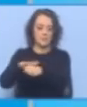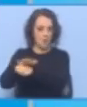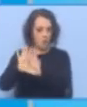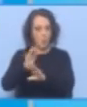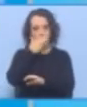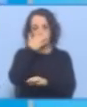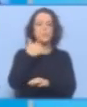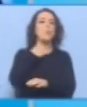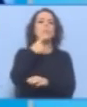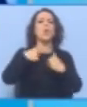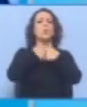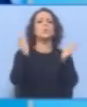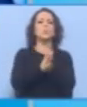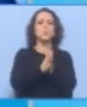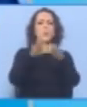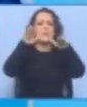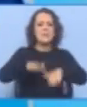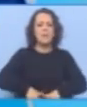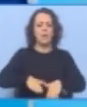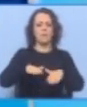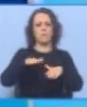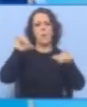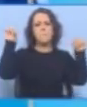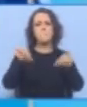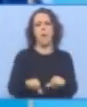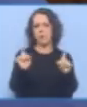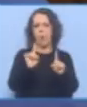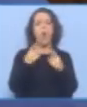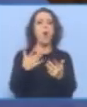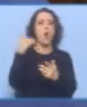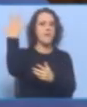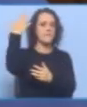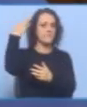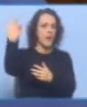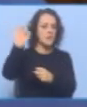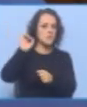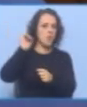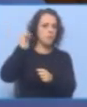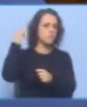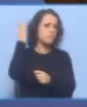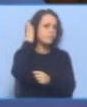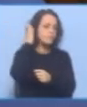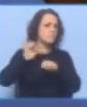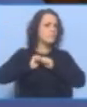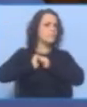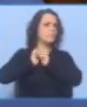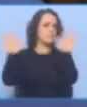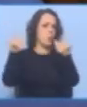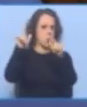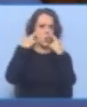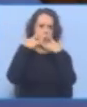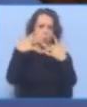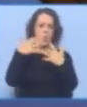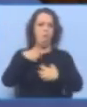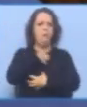qualquer greve ou qualquer movimento, por exemplo, estes movimentos que há agora em França, que foram muito falados, são sintoma de um